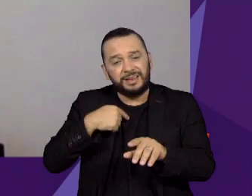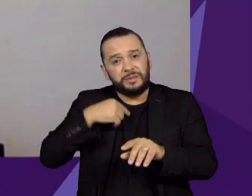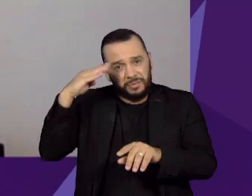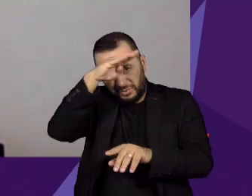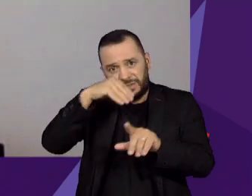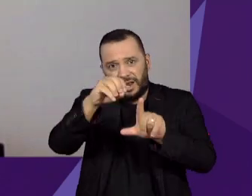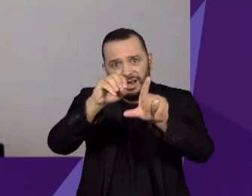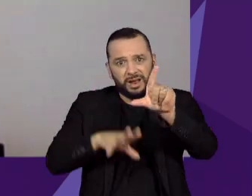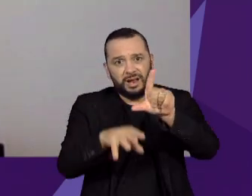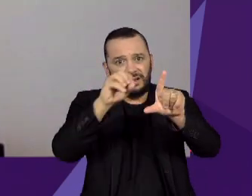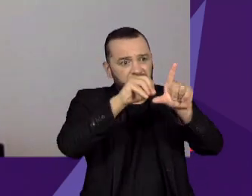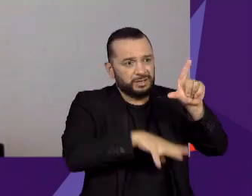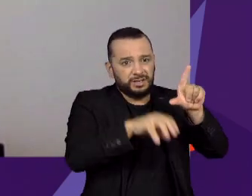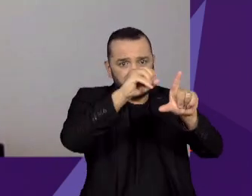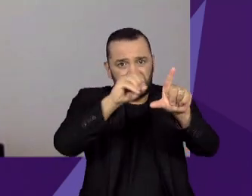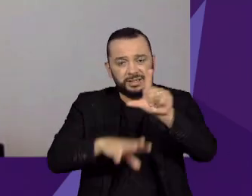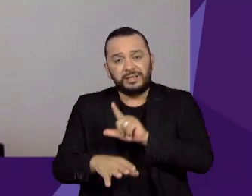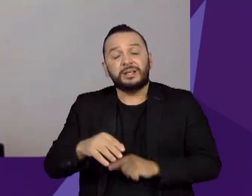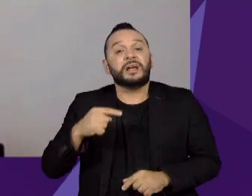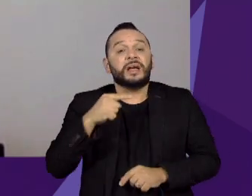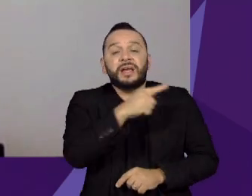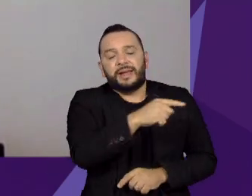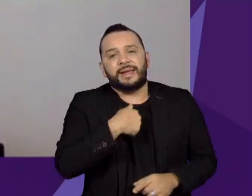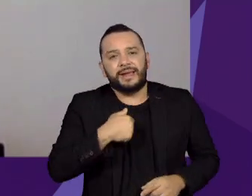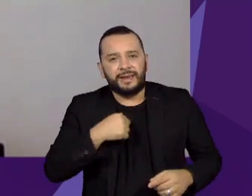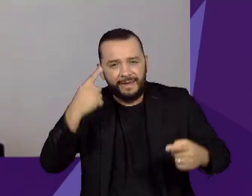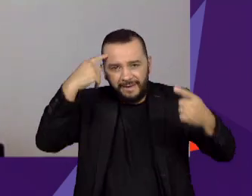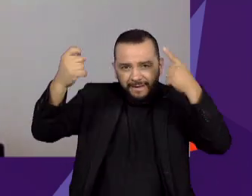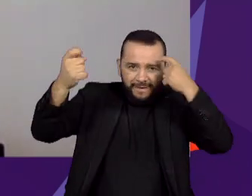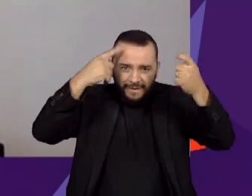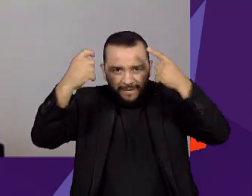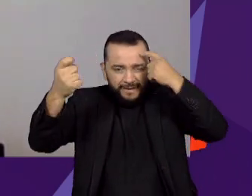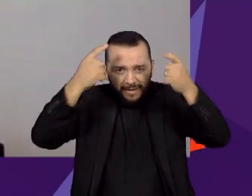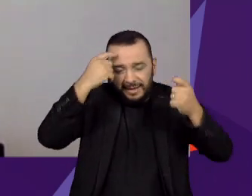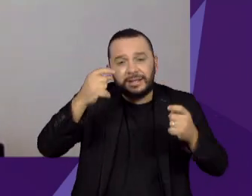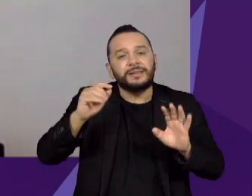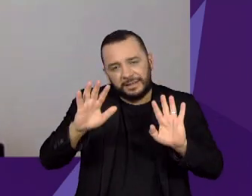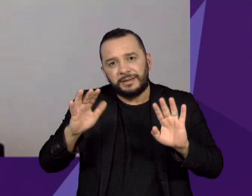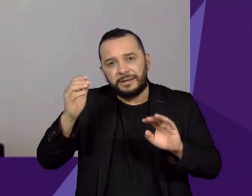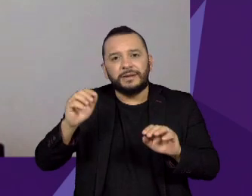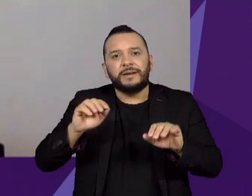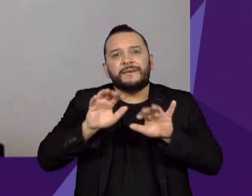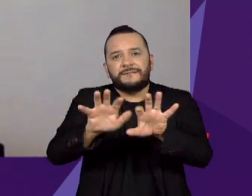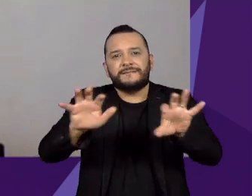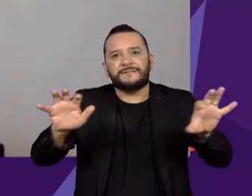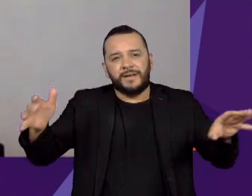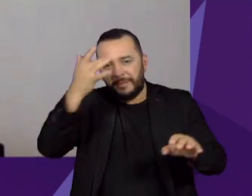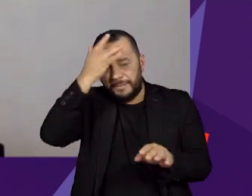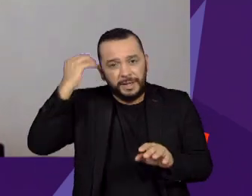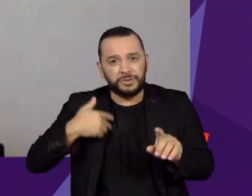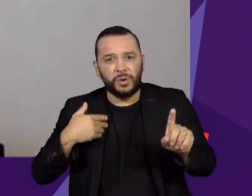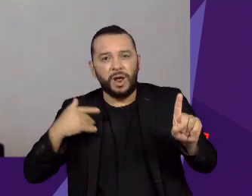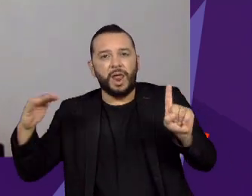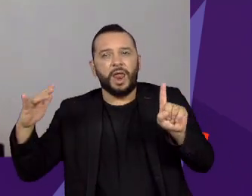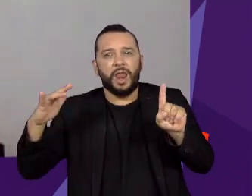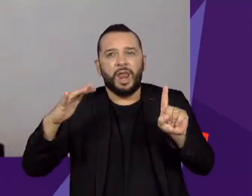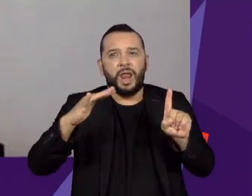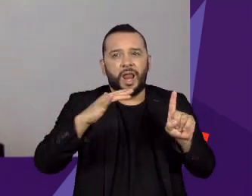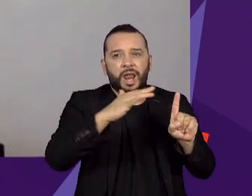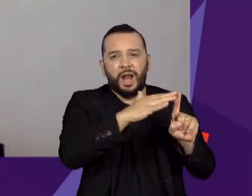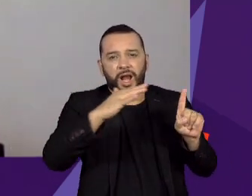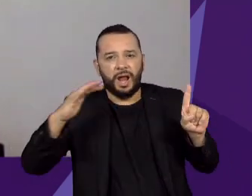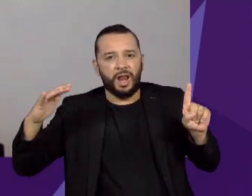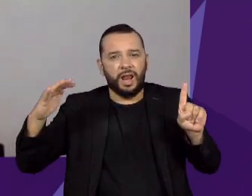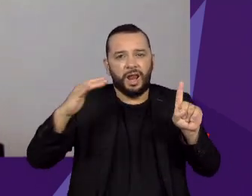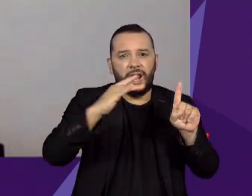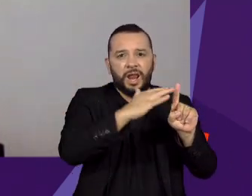muito seguro que ele constrói qualquer narrativa com essa quantidade de gente que se coloca como